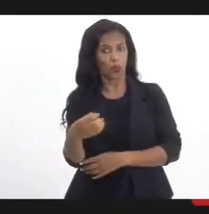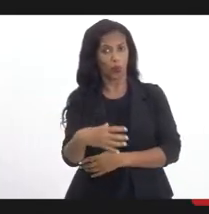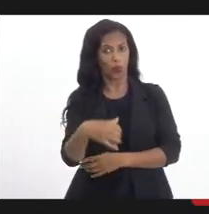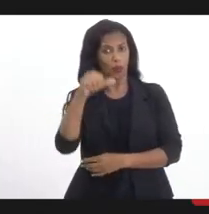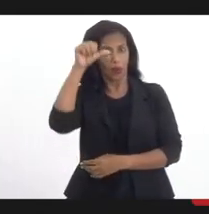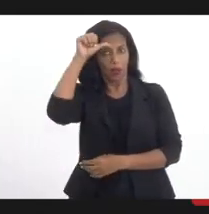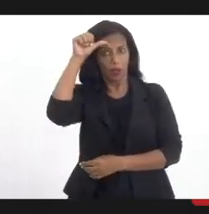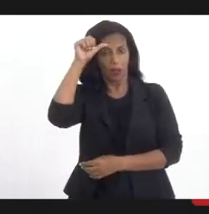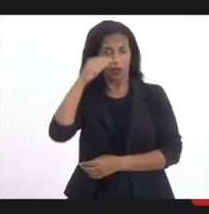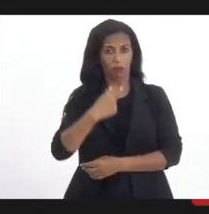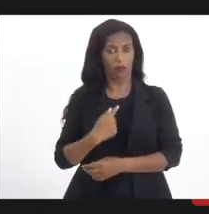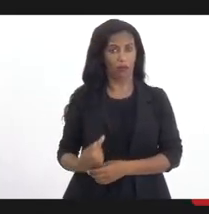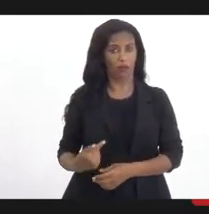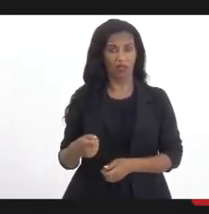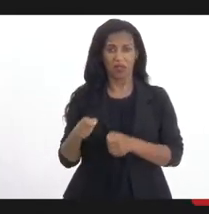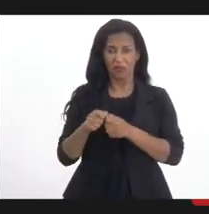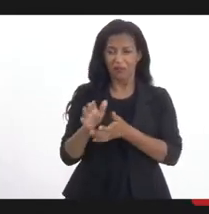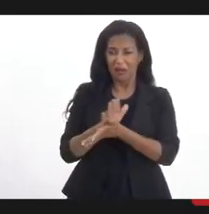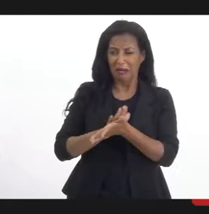fez absolutamente